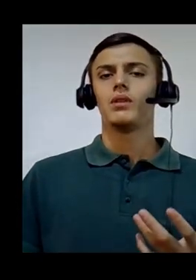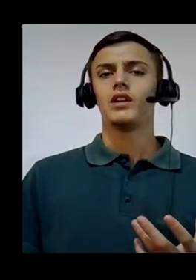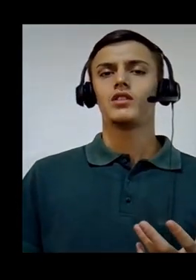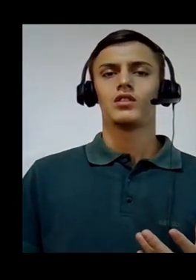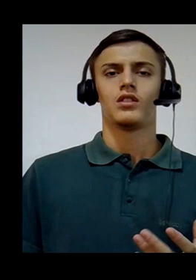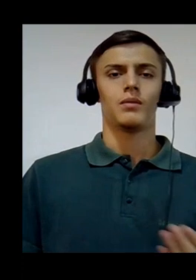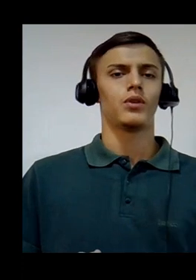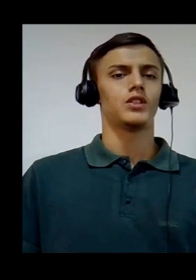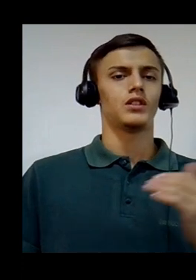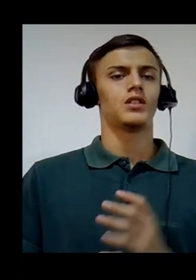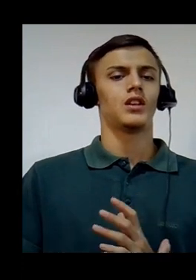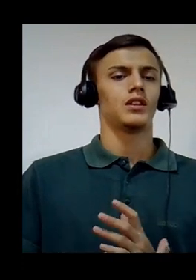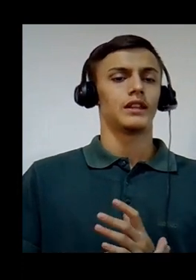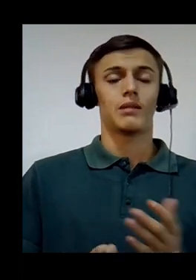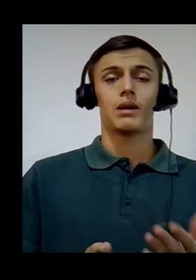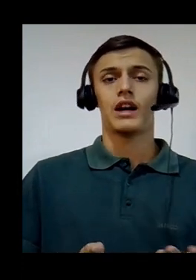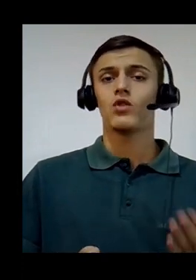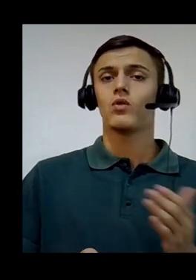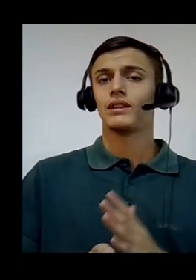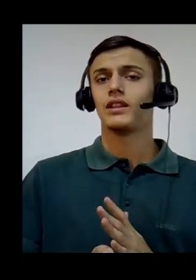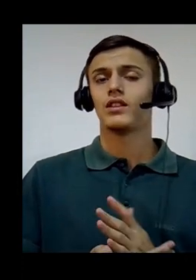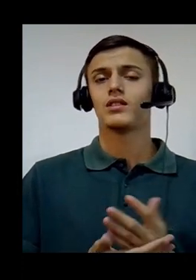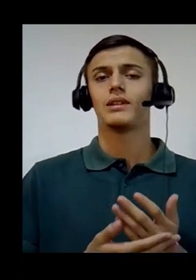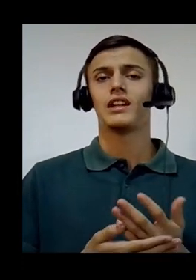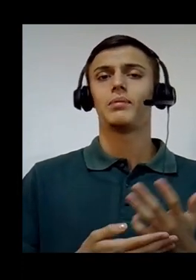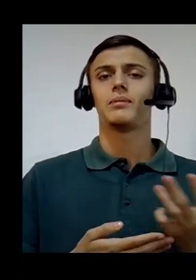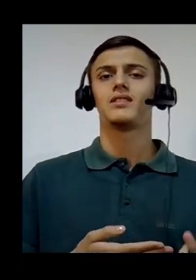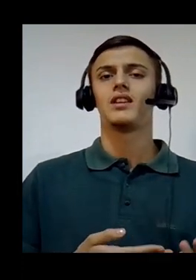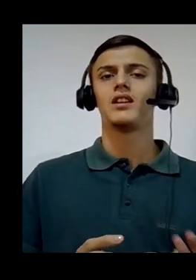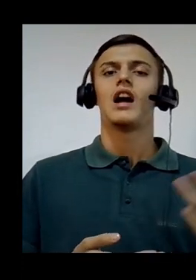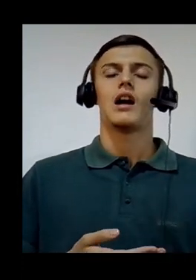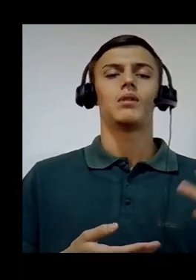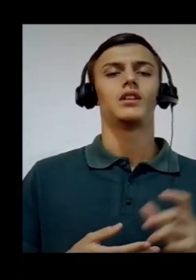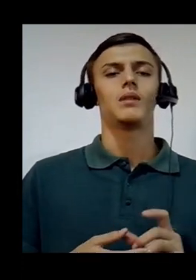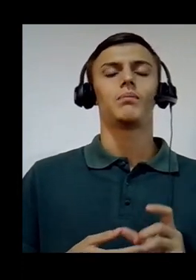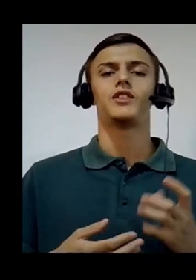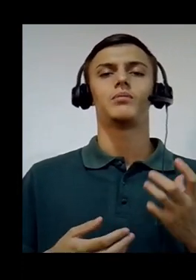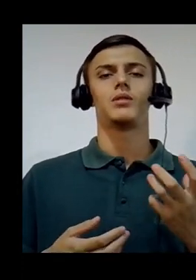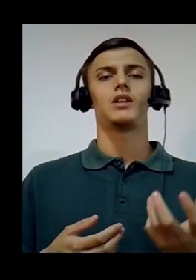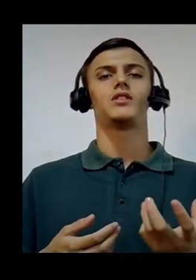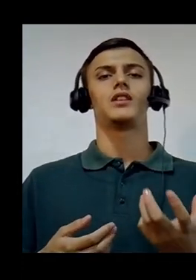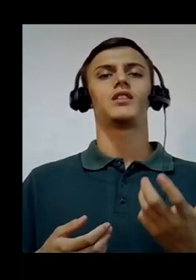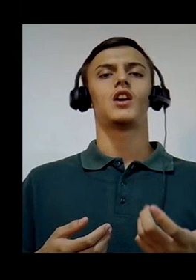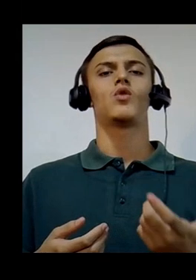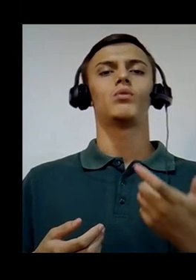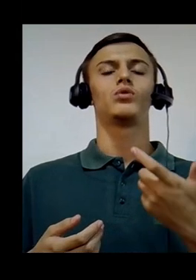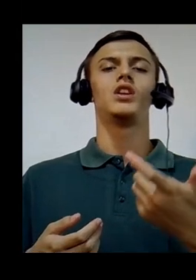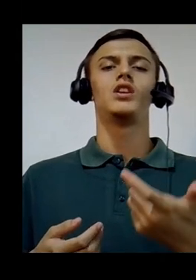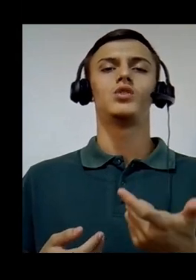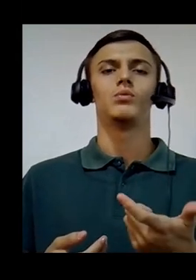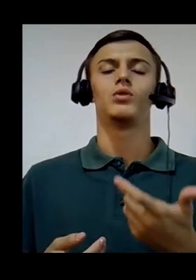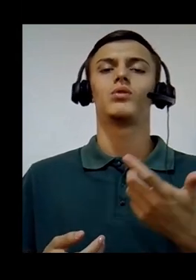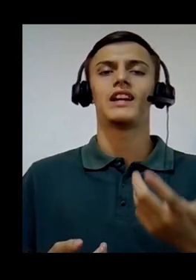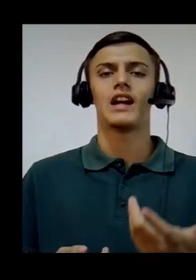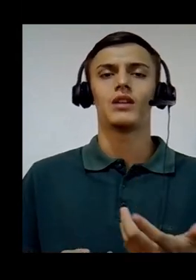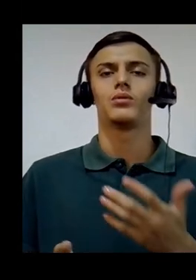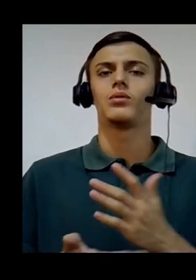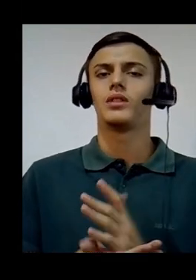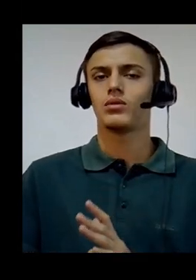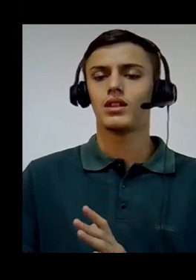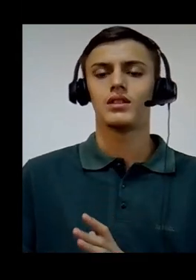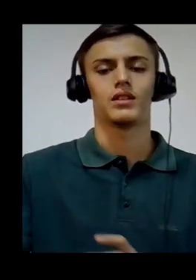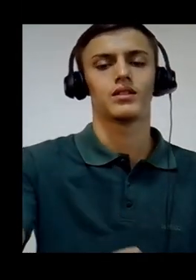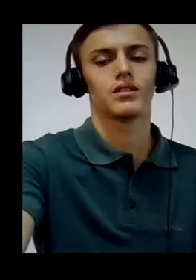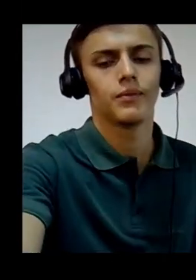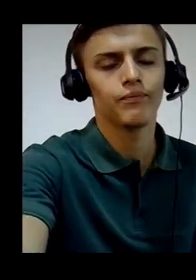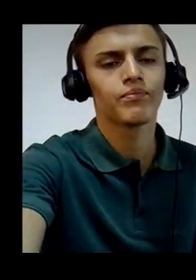Parte de meio ambiente, né, por a gente trabalhar com madeira, nossa matéria-prima ser a madeira, a parte de meio ambiente tem que ser algo muito rígido, muito regrado,